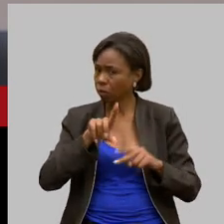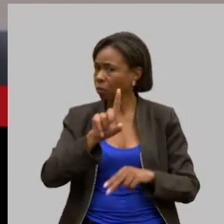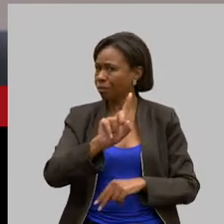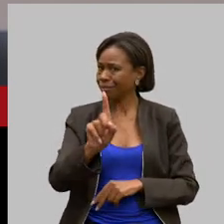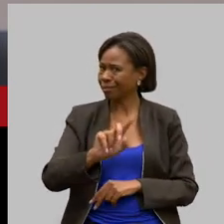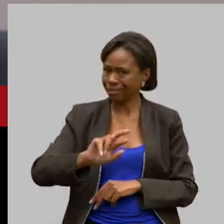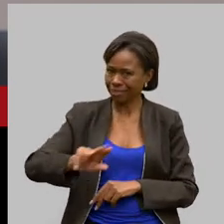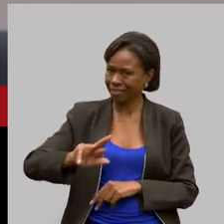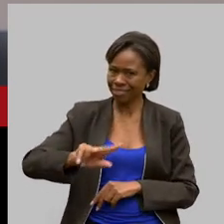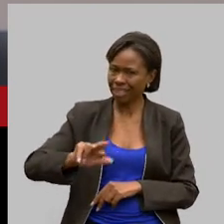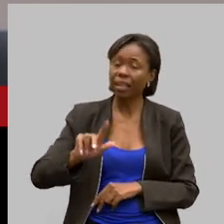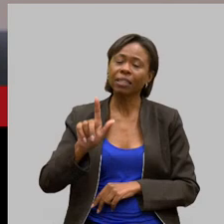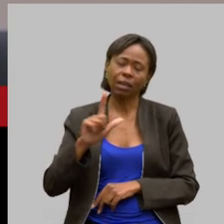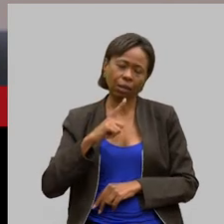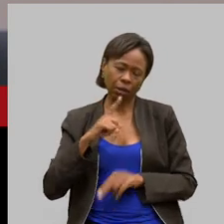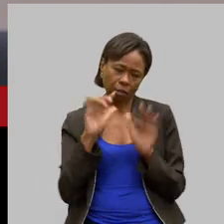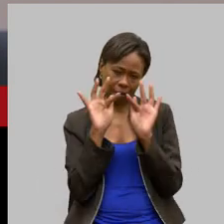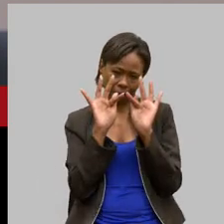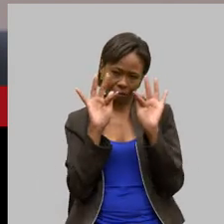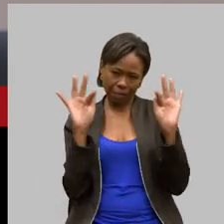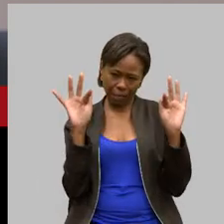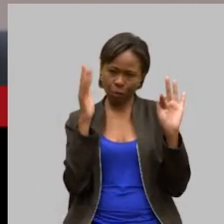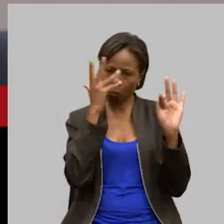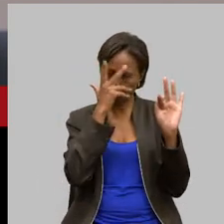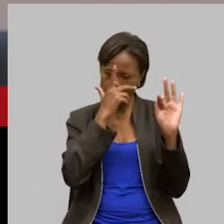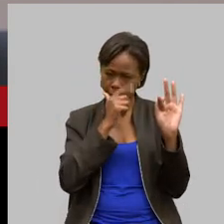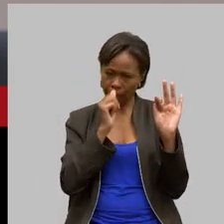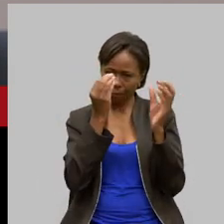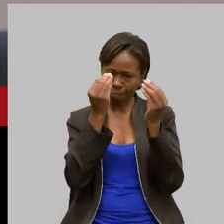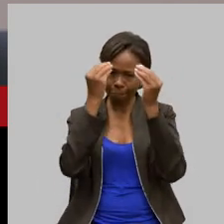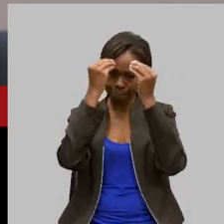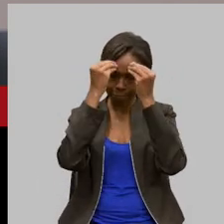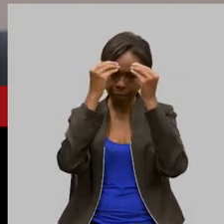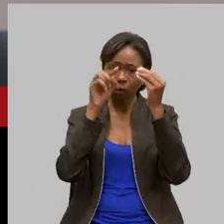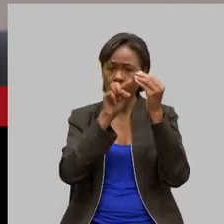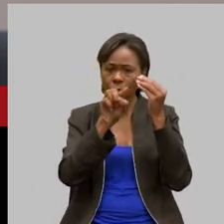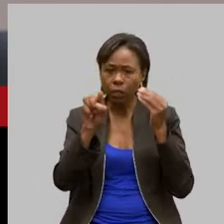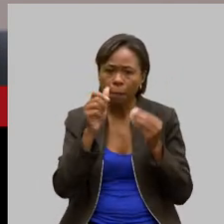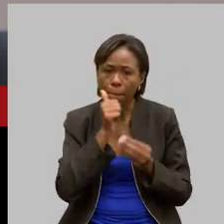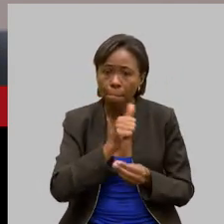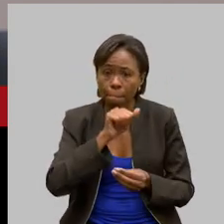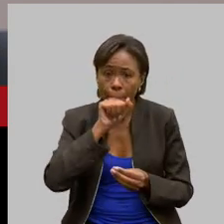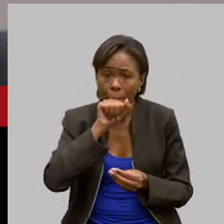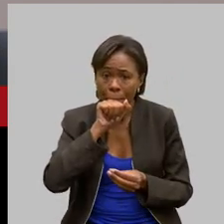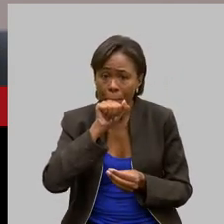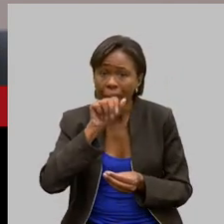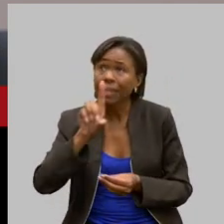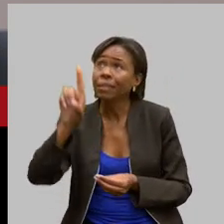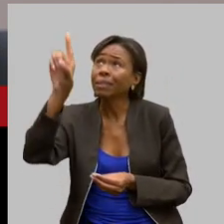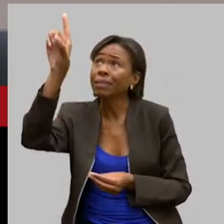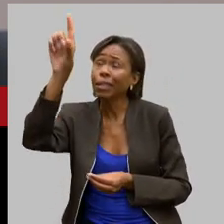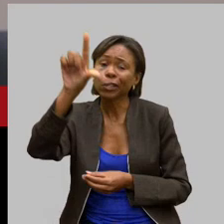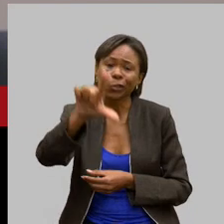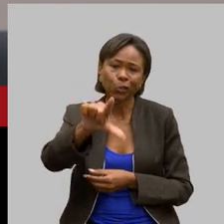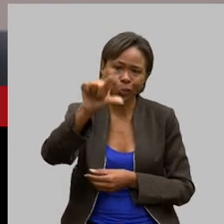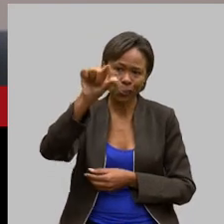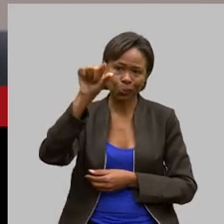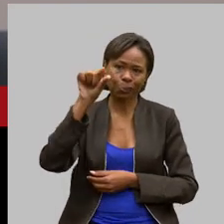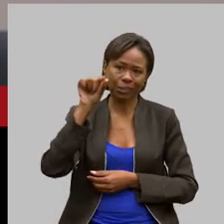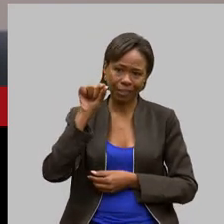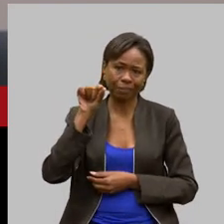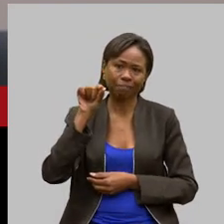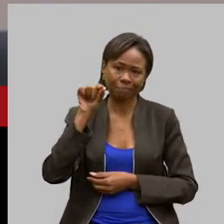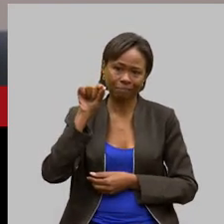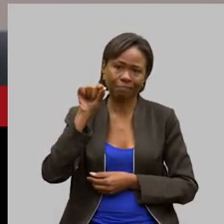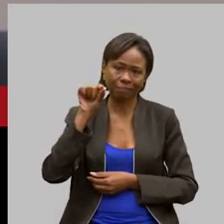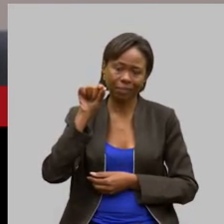gravar e deixar bem guardada é o seguinte que você mamãe foi escolhida por Deus porque essa